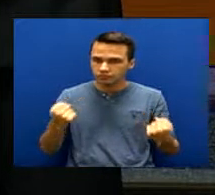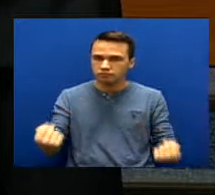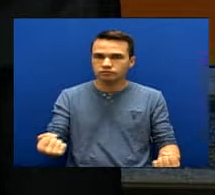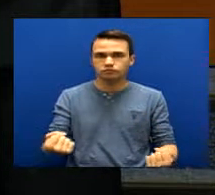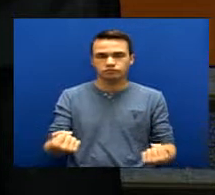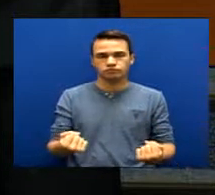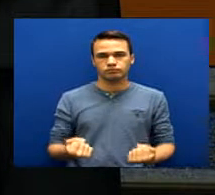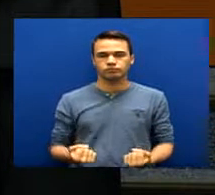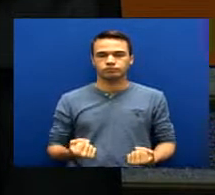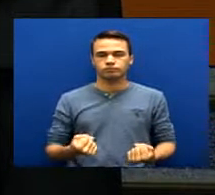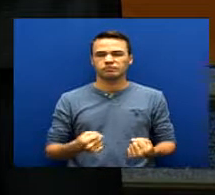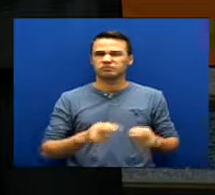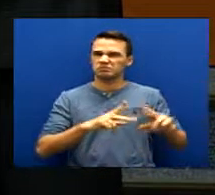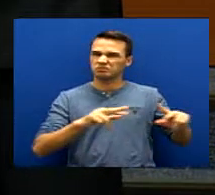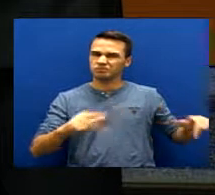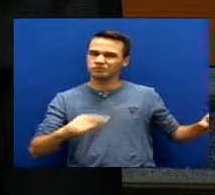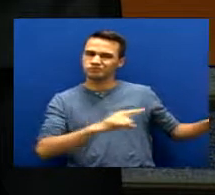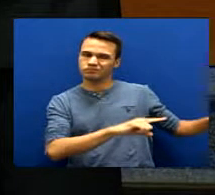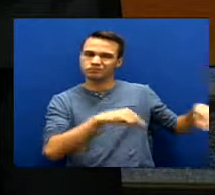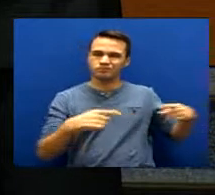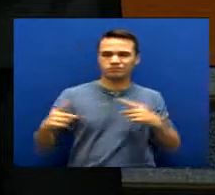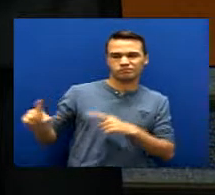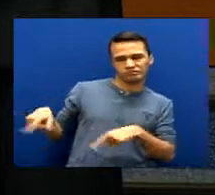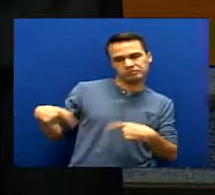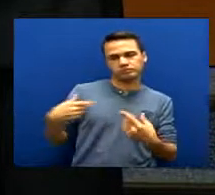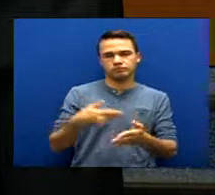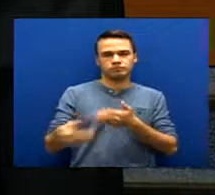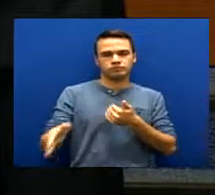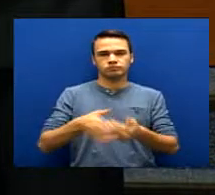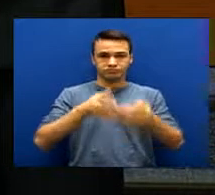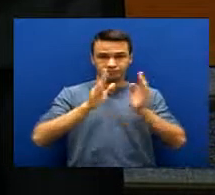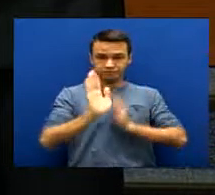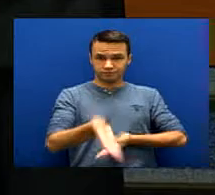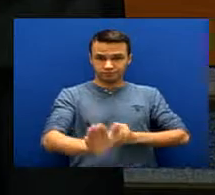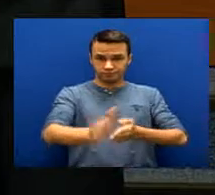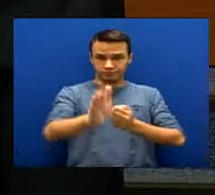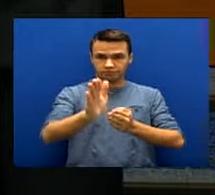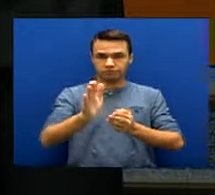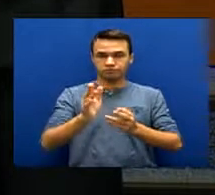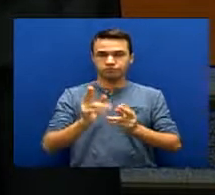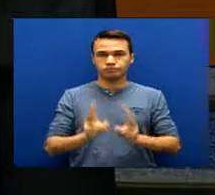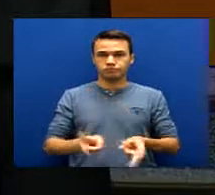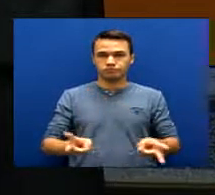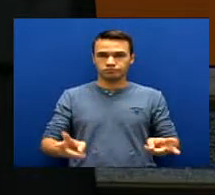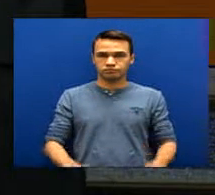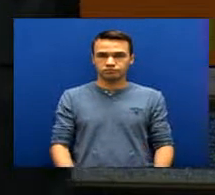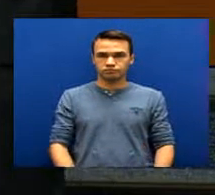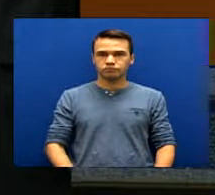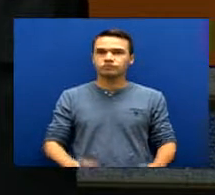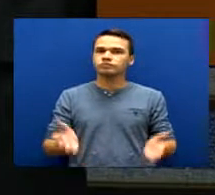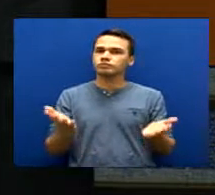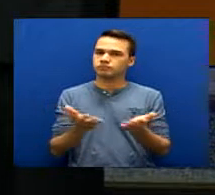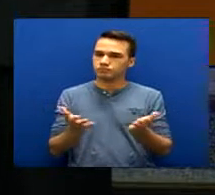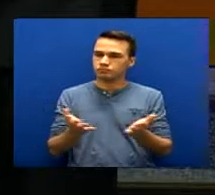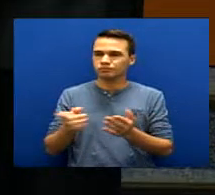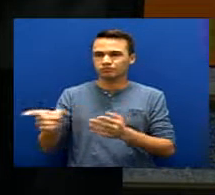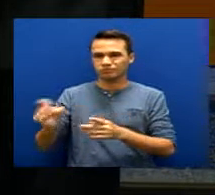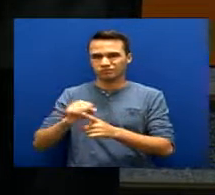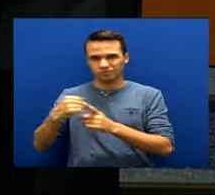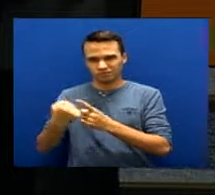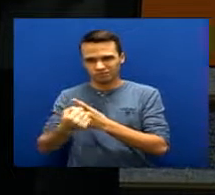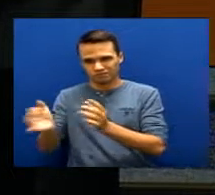diferença entre um estado de exclusão e um estado de bem-estar social,